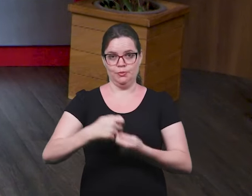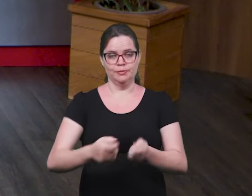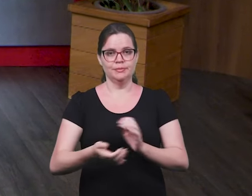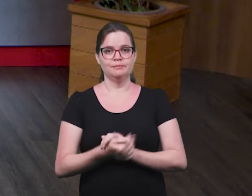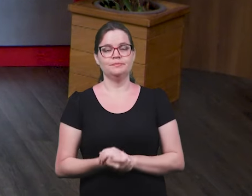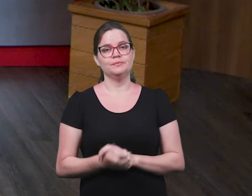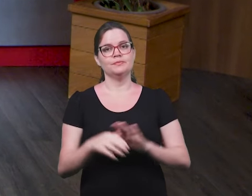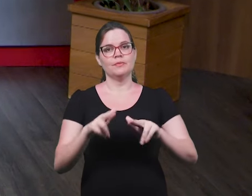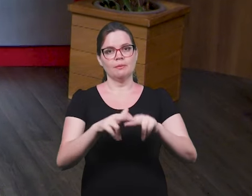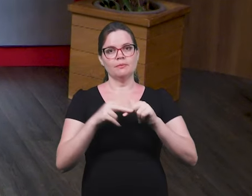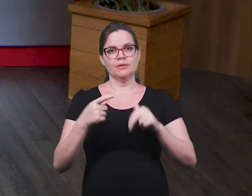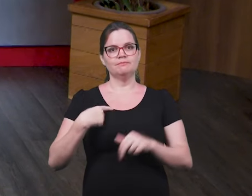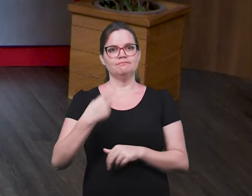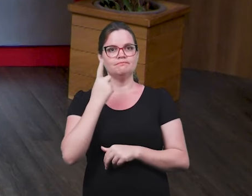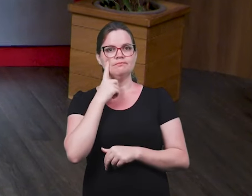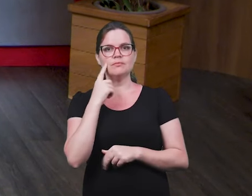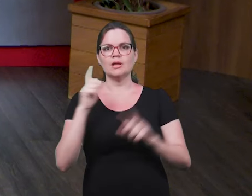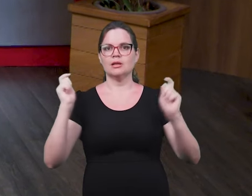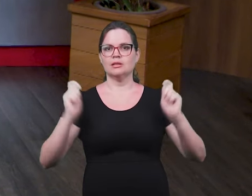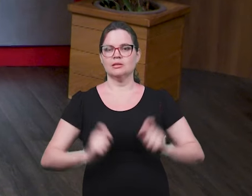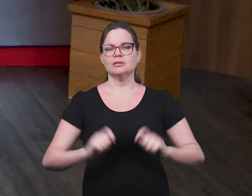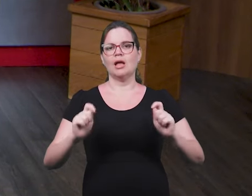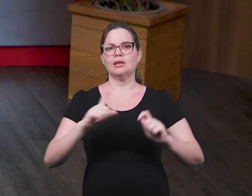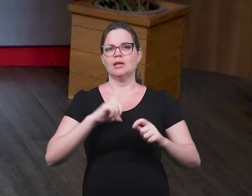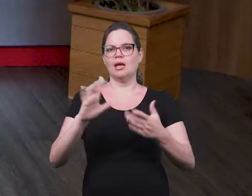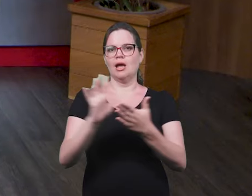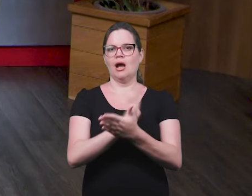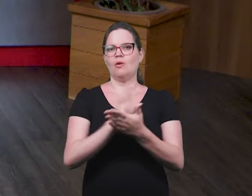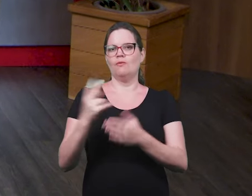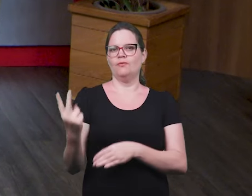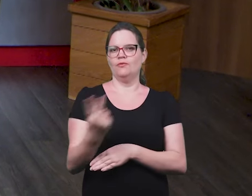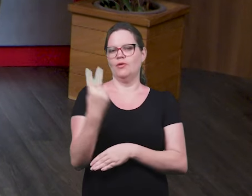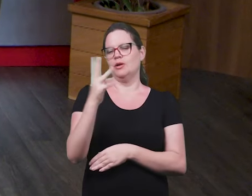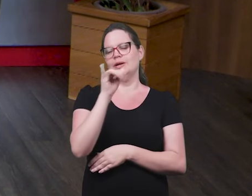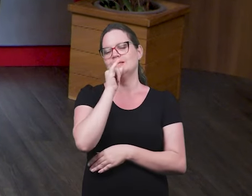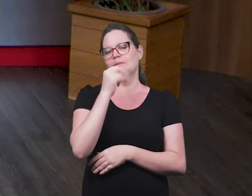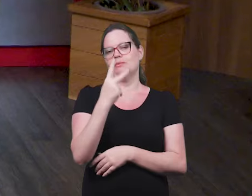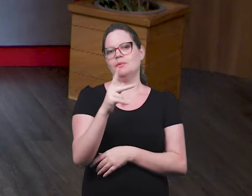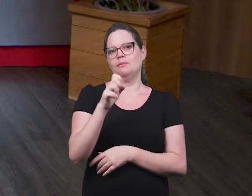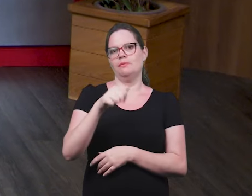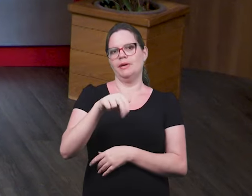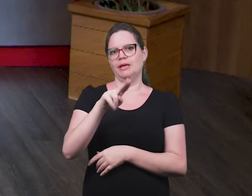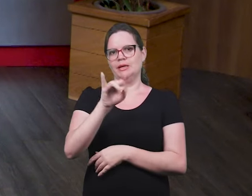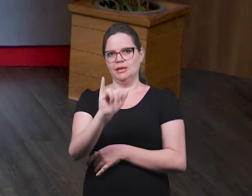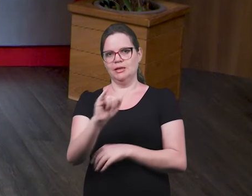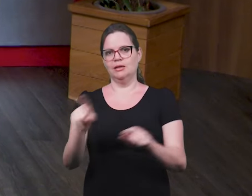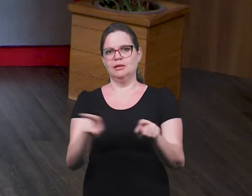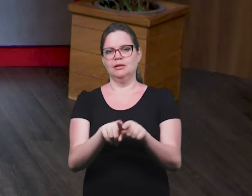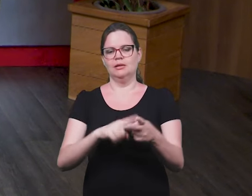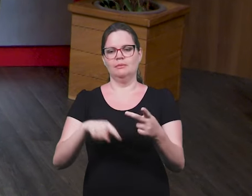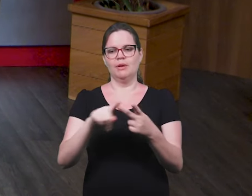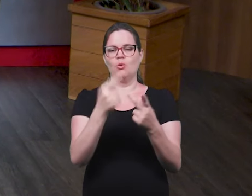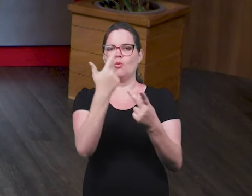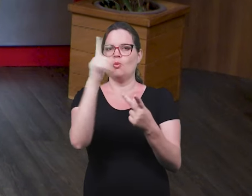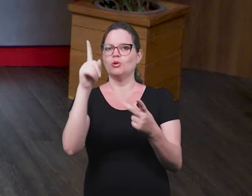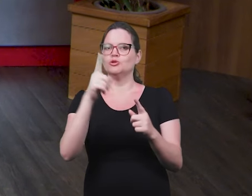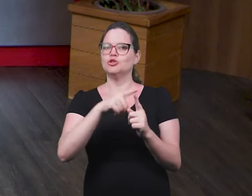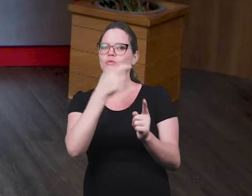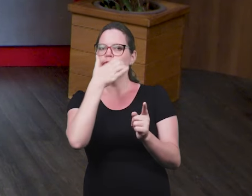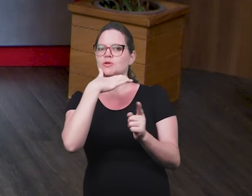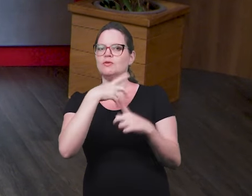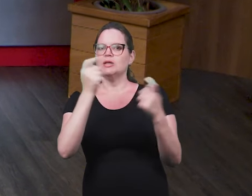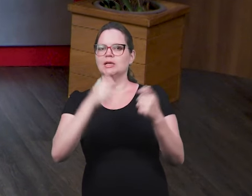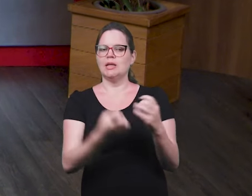iniciativa que revela o potencial de tesouros como o pequi e o baru, unindo tradição